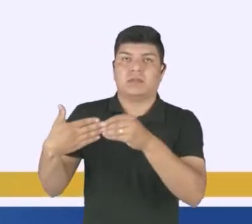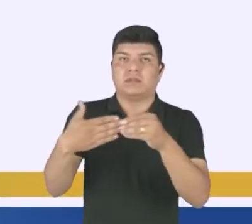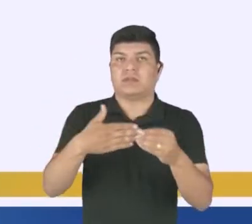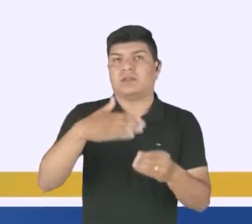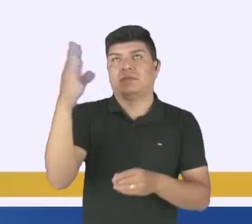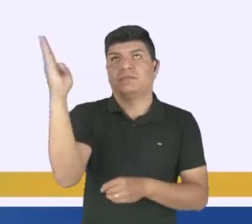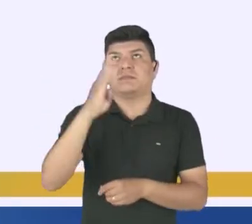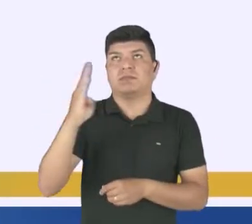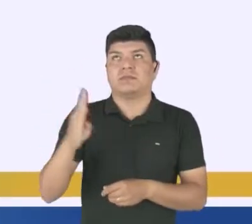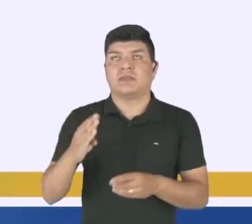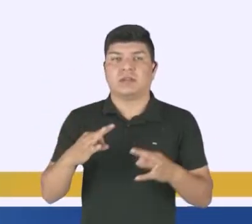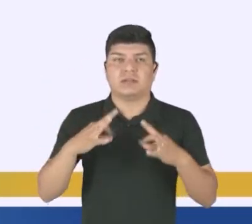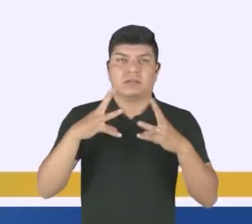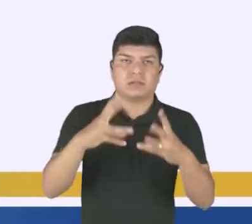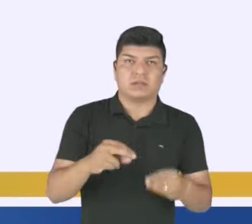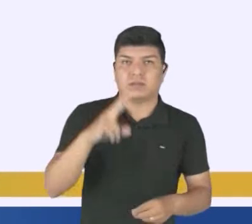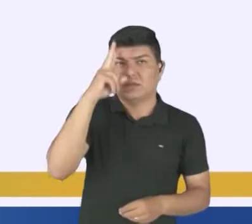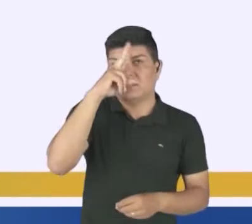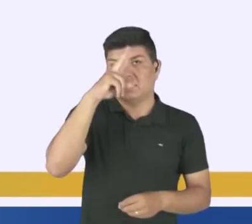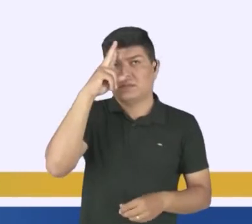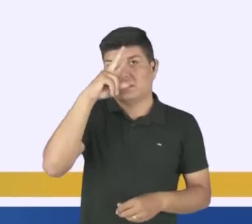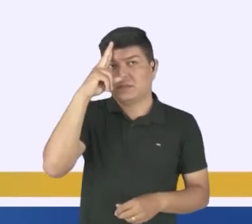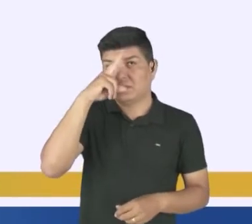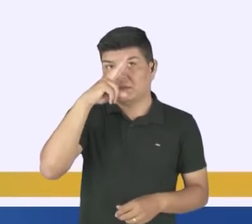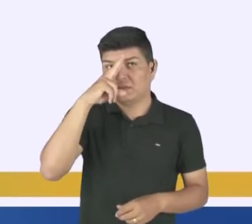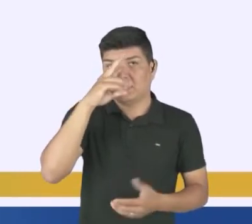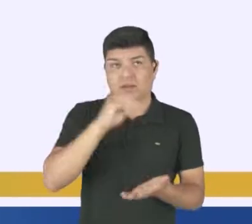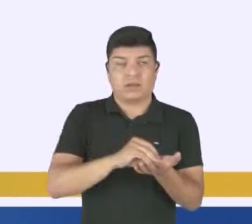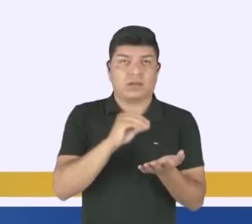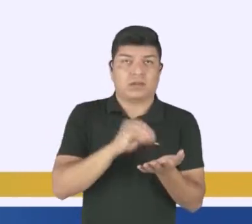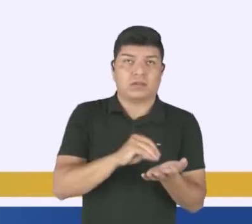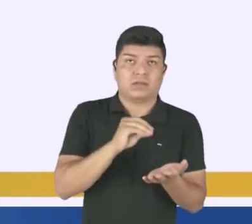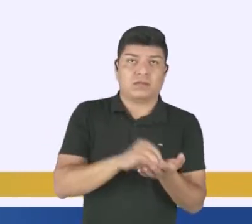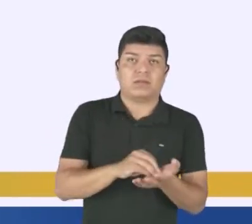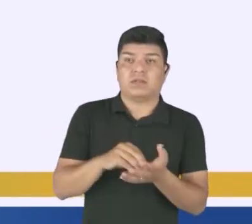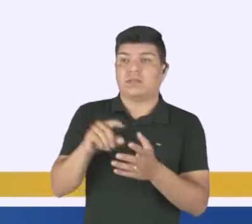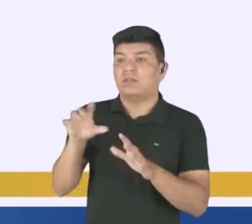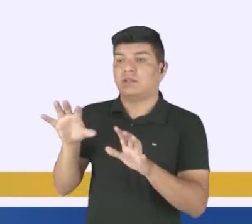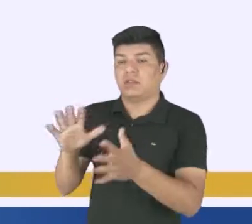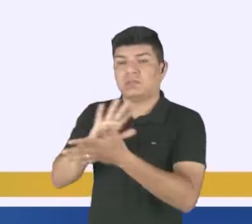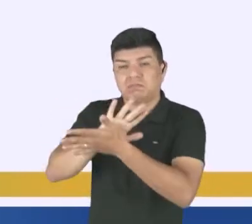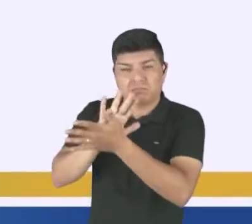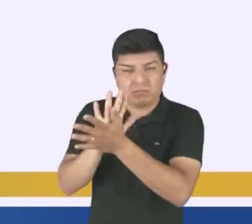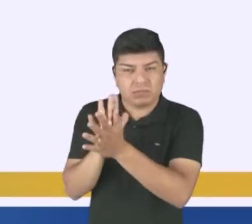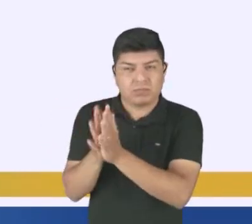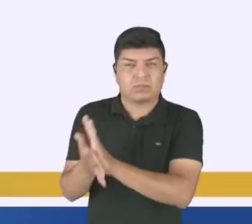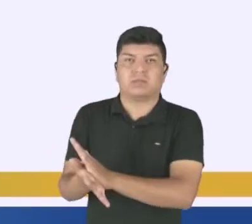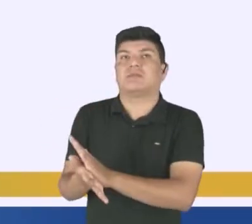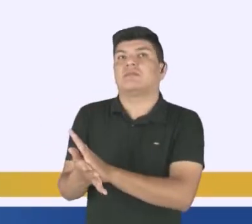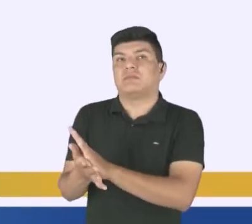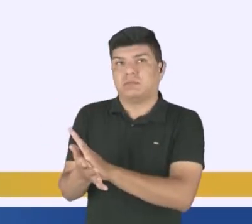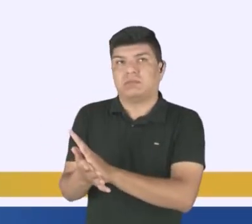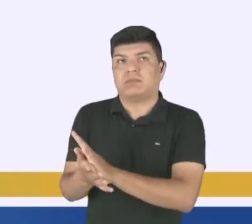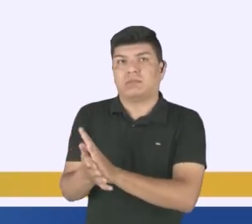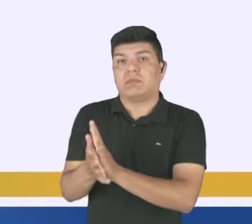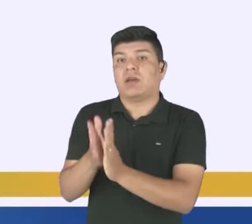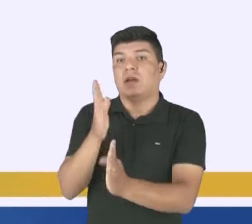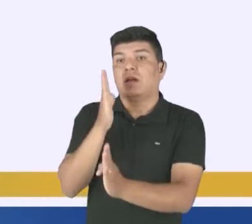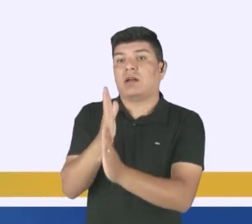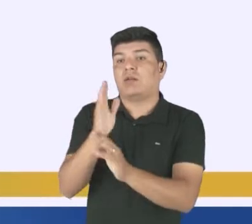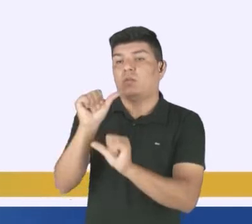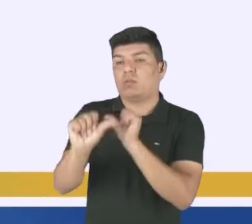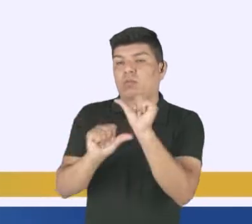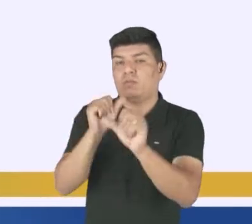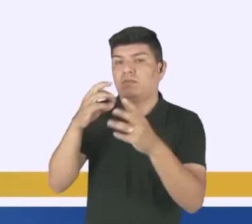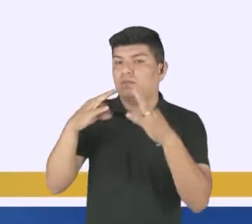o Brasil como um todo. Lembrando, a inexistência de uma delas, a destruição de uma delas é capaz de